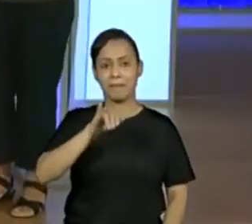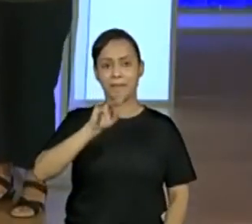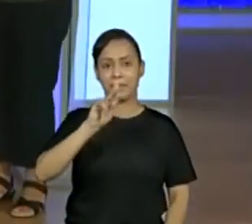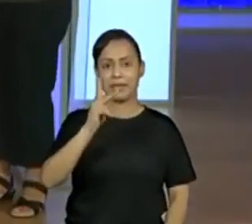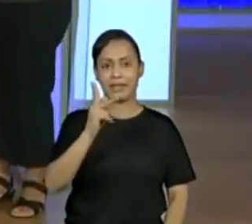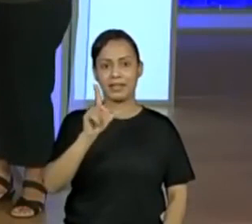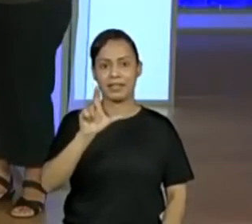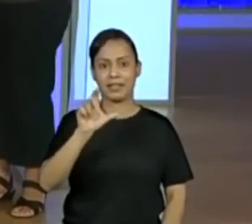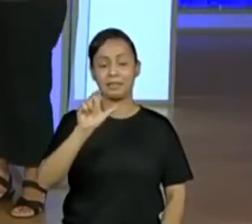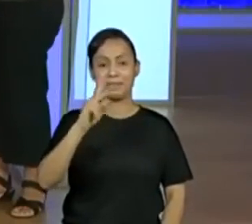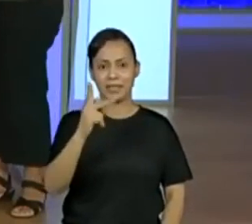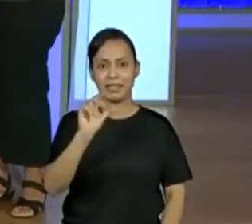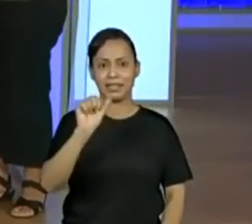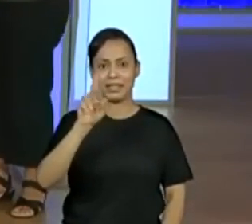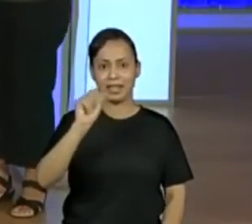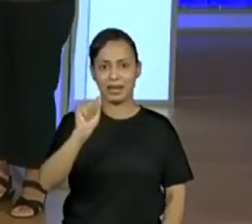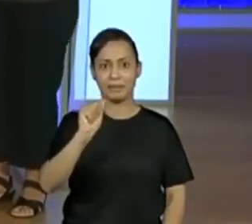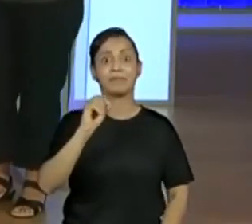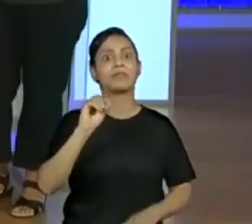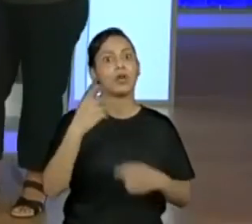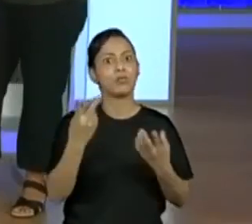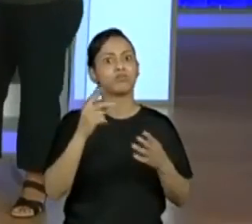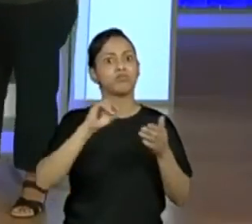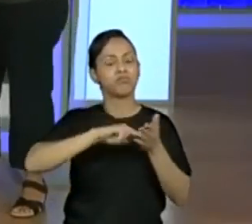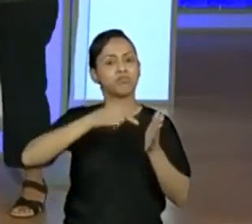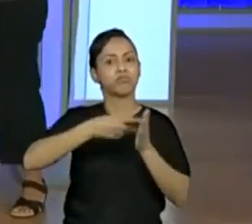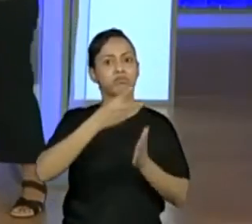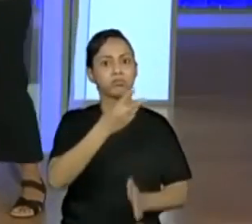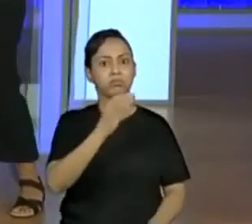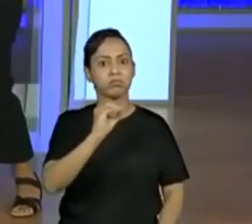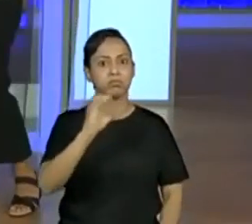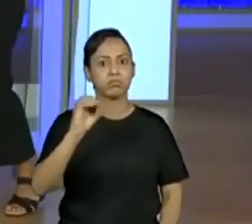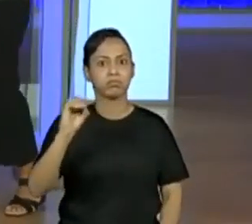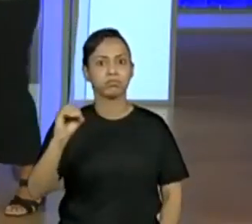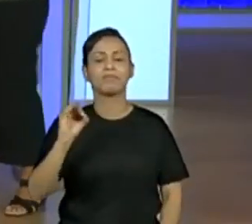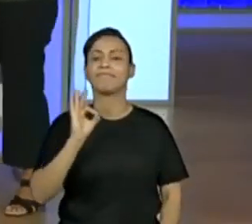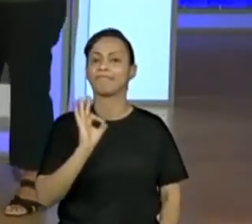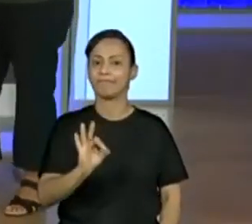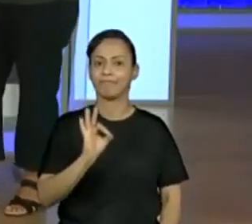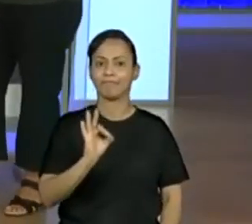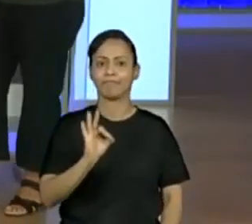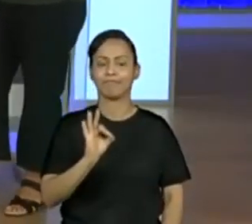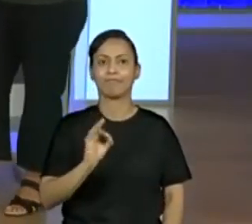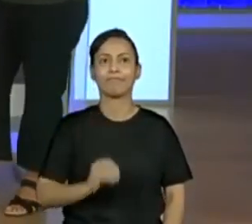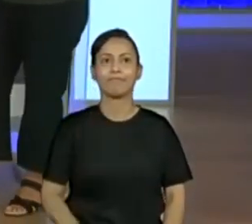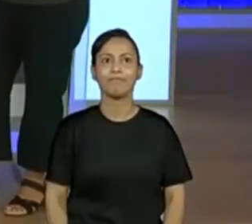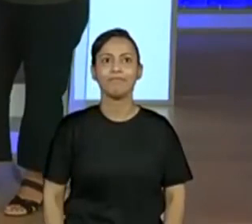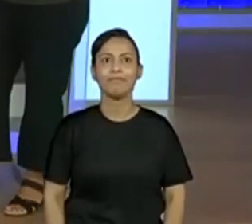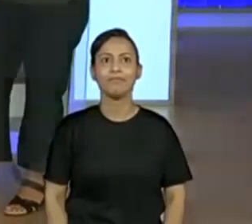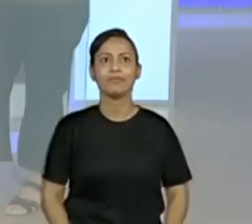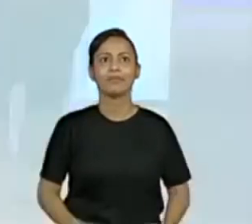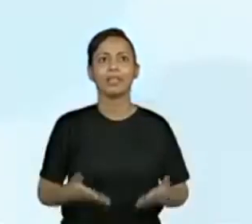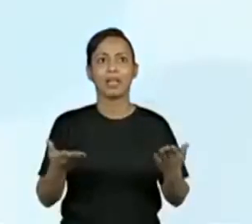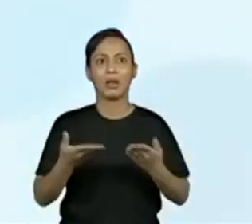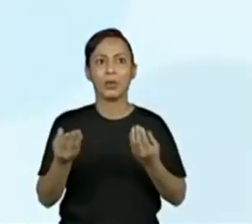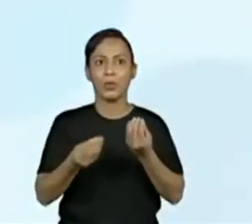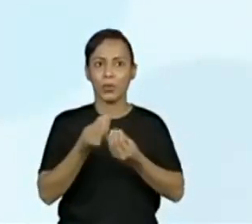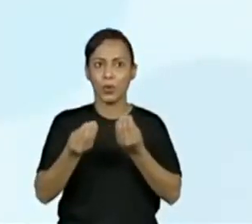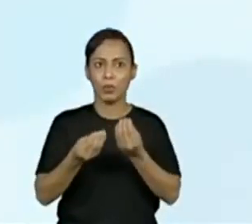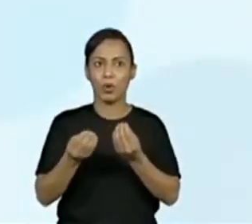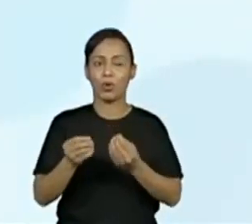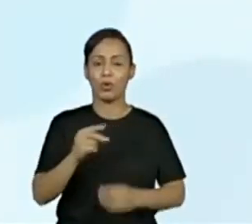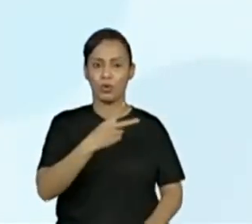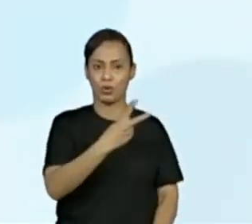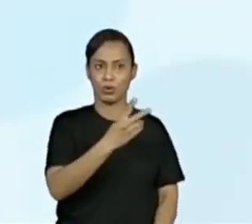esse 2 representa 2.000. Exatamente, o 2.000, olha a forma que nós registramos ele. É o número